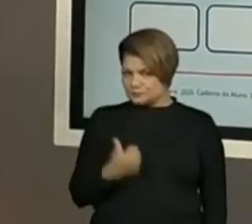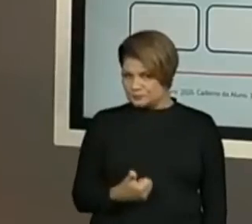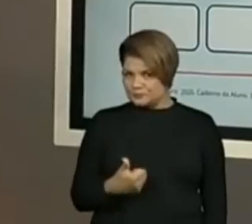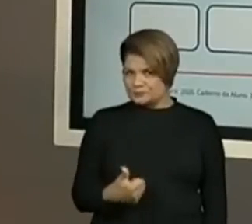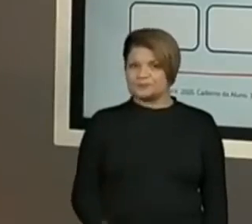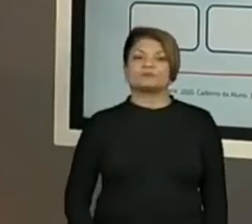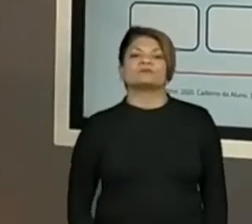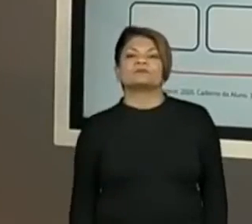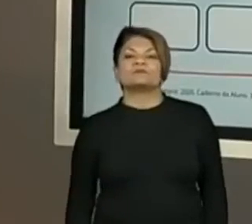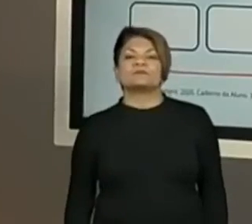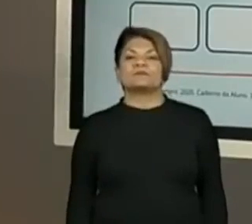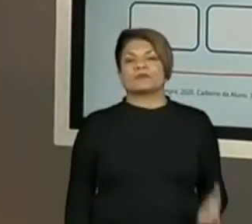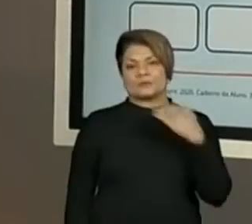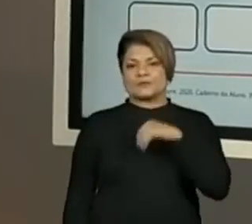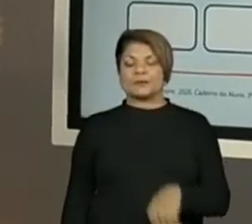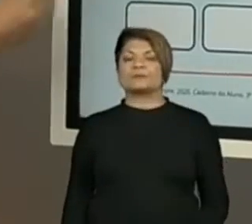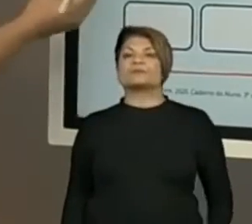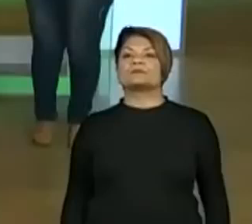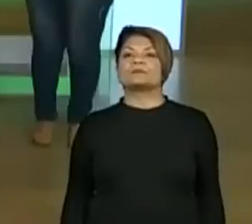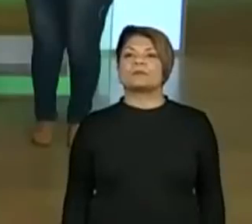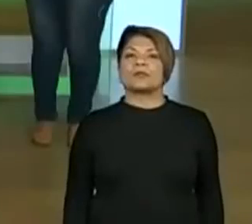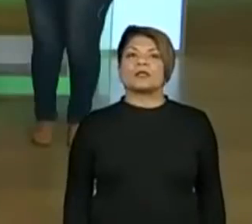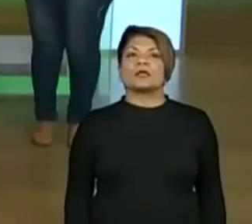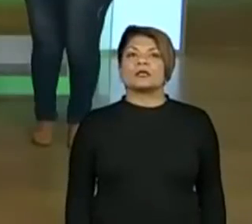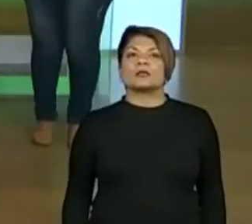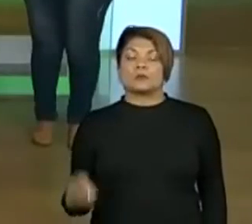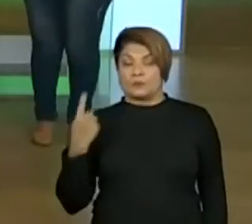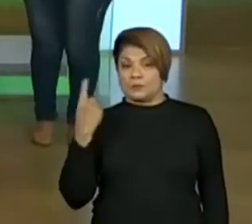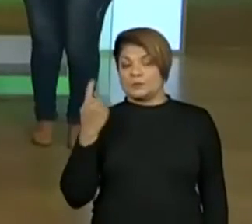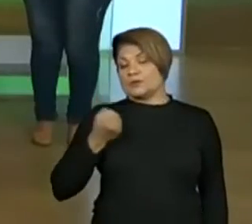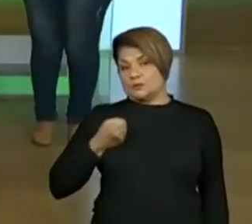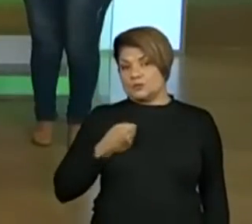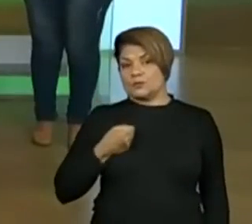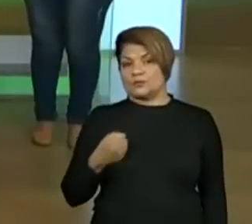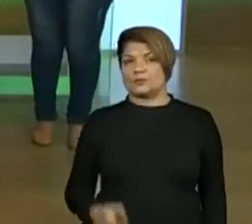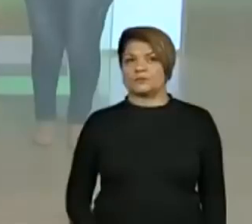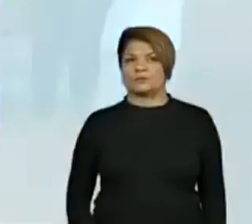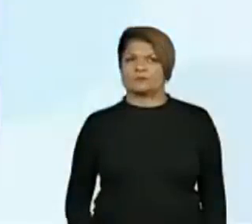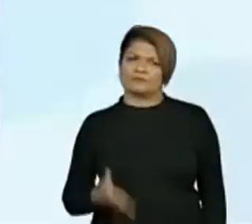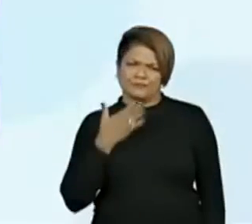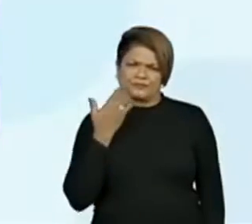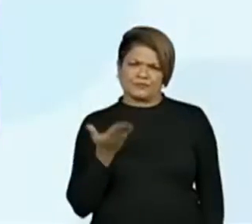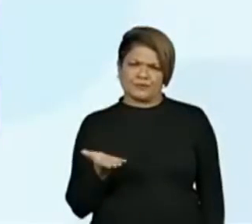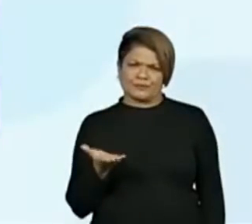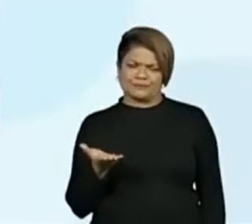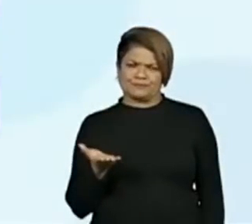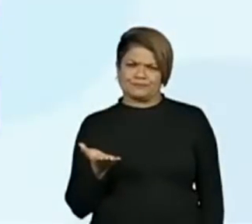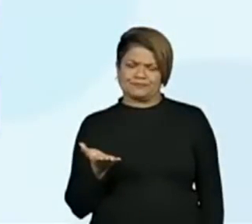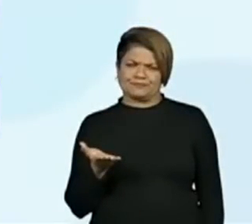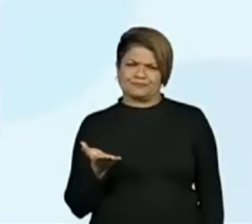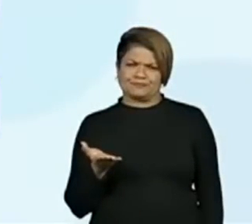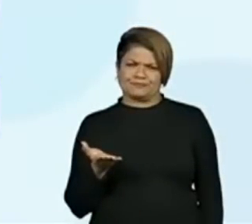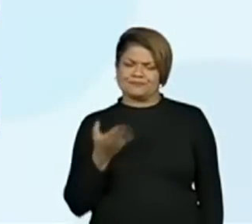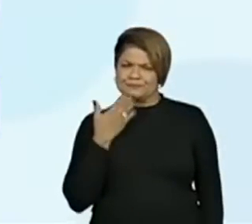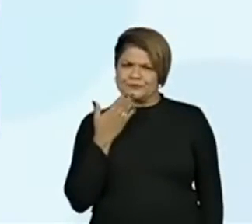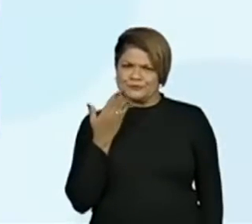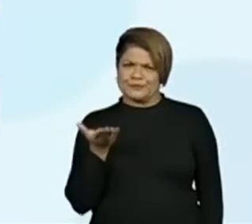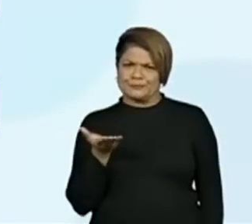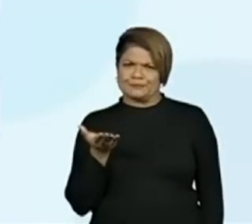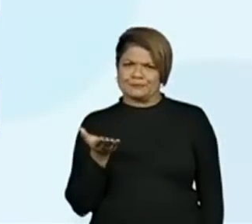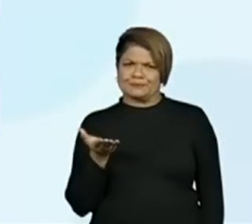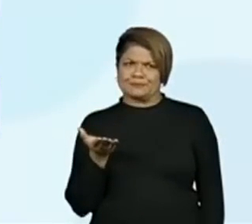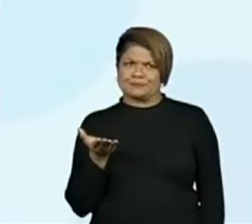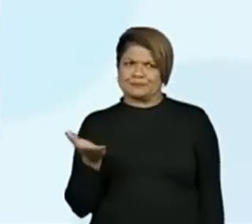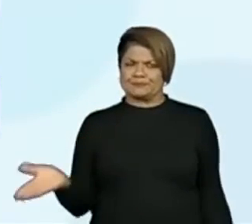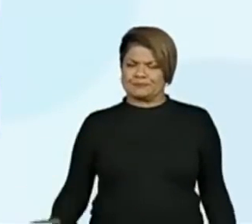bom? Então vamos lá. O primeiro número aqui. É fácil esse, né, professora Vivi? Né, professora Vivi? Isso.